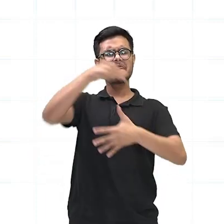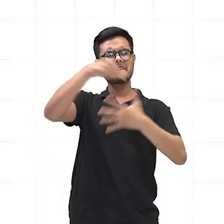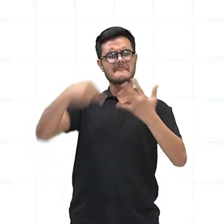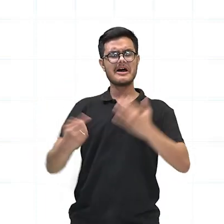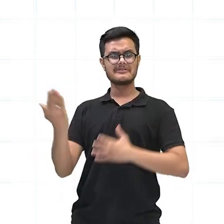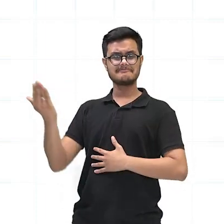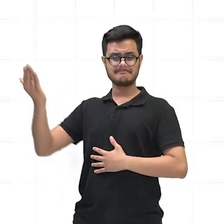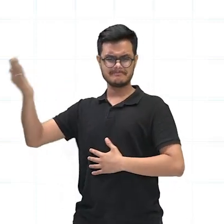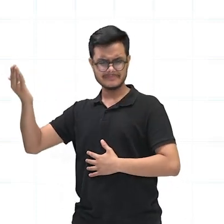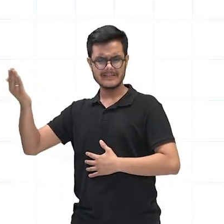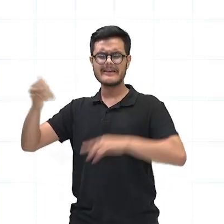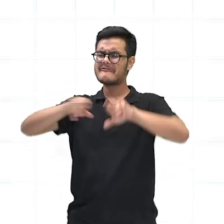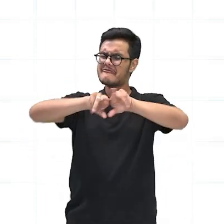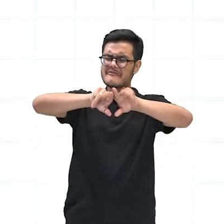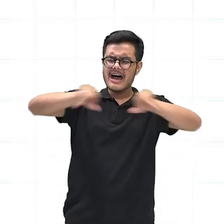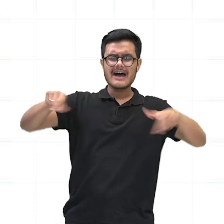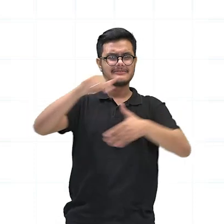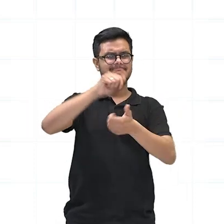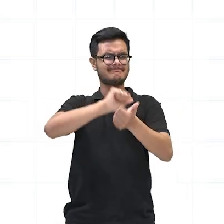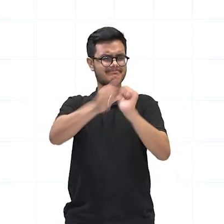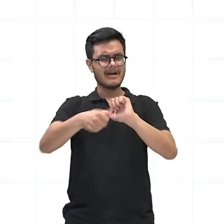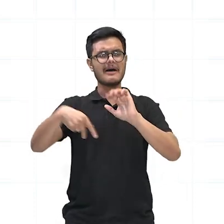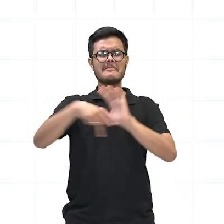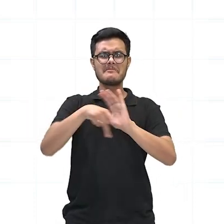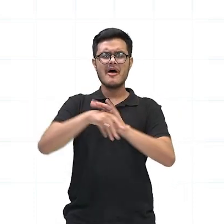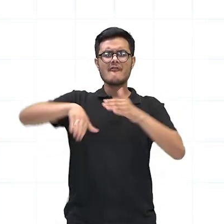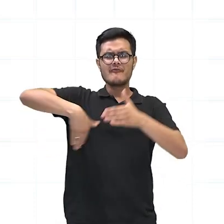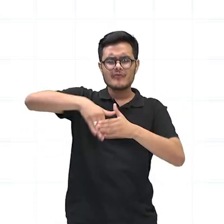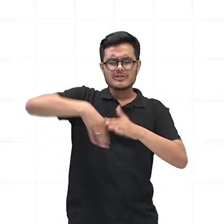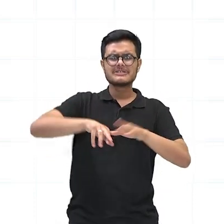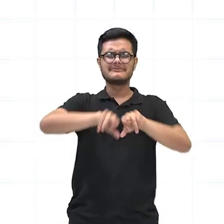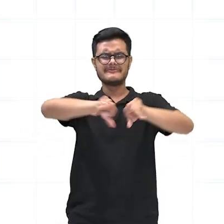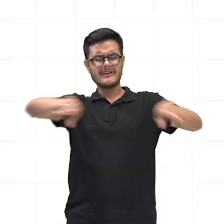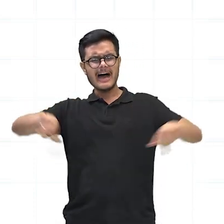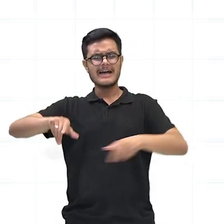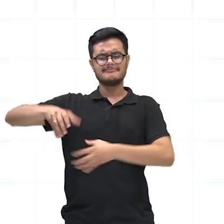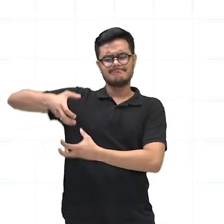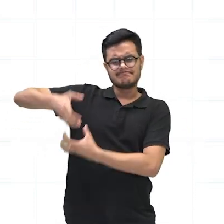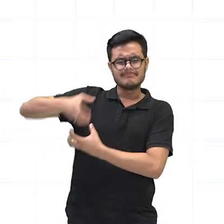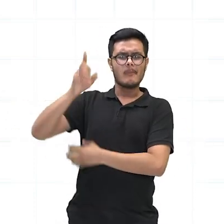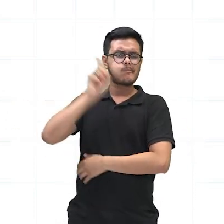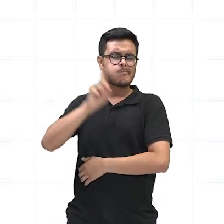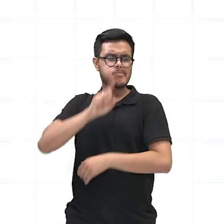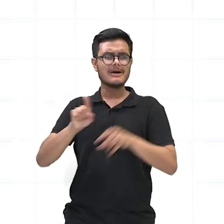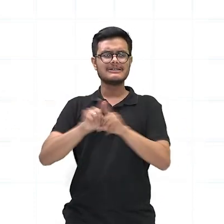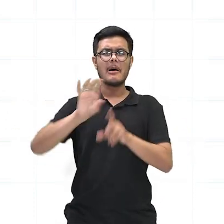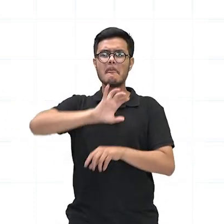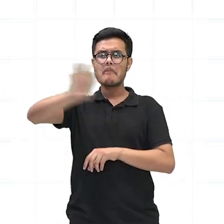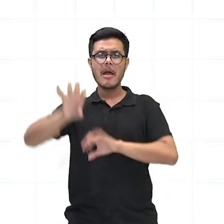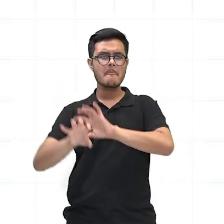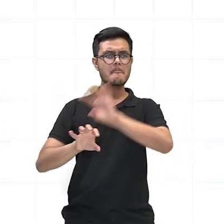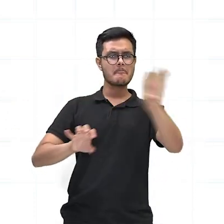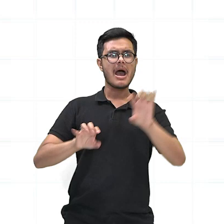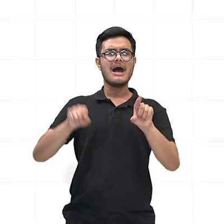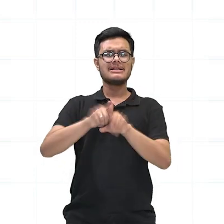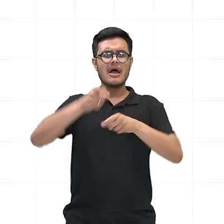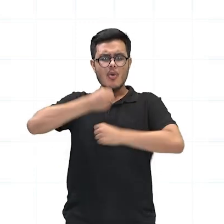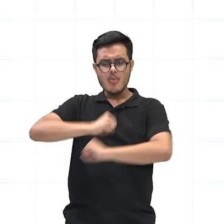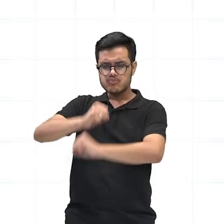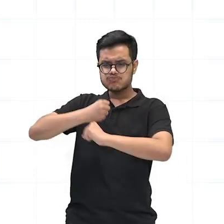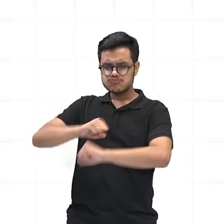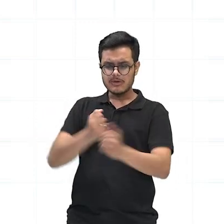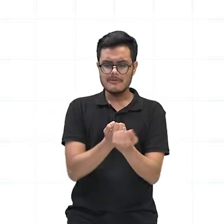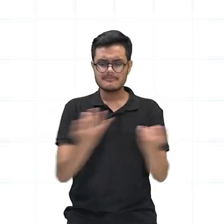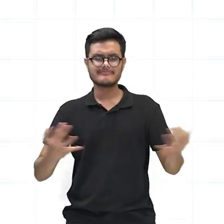basquetebol, frisbee, futebol, futsal, futebol americano, handebol, hóquei sobre a grama,